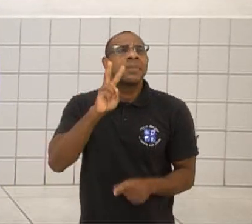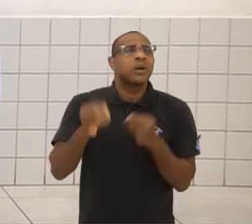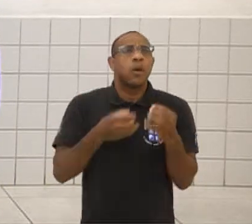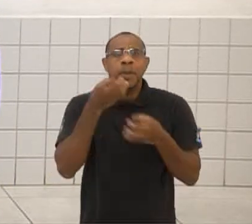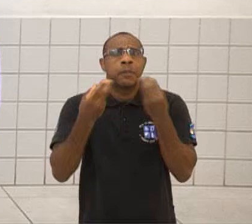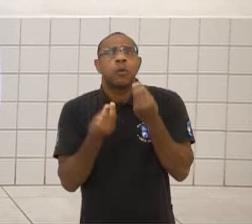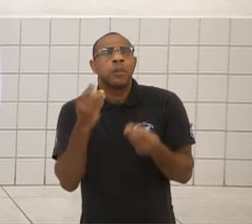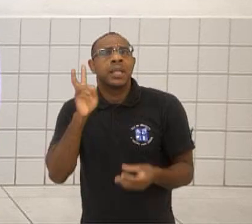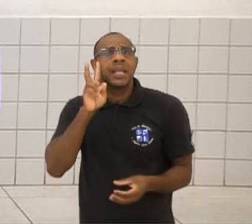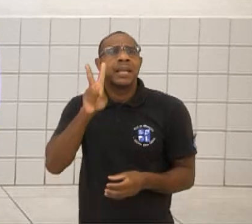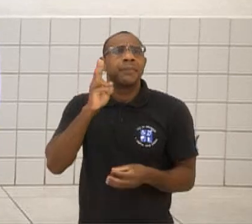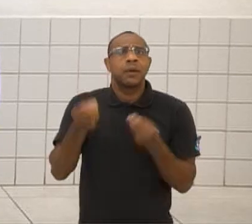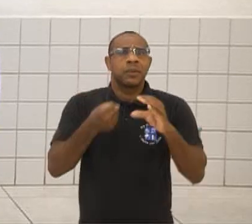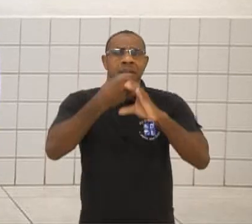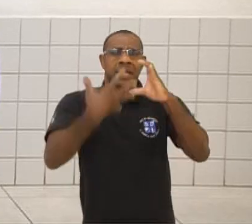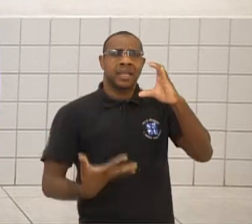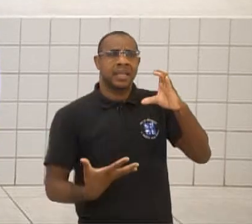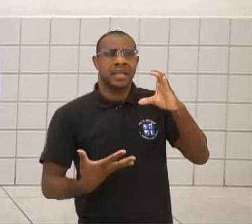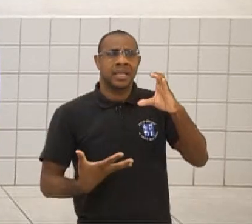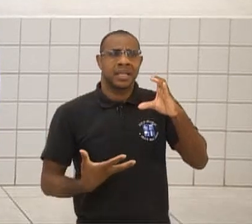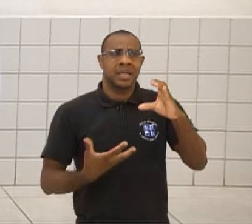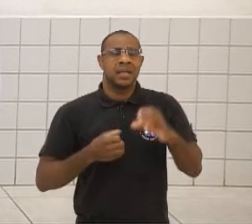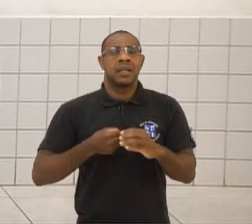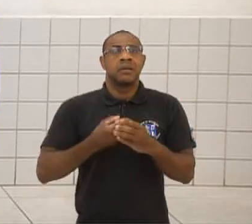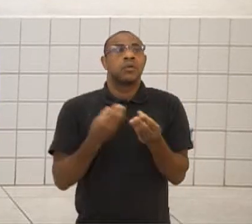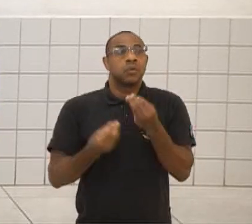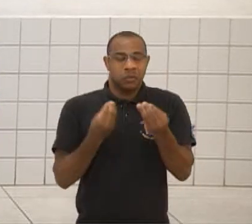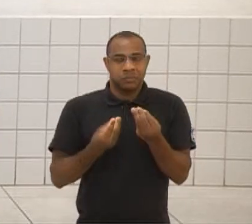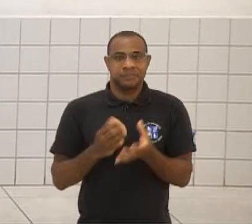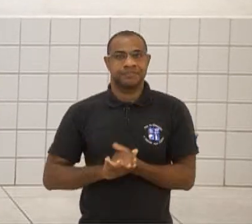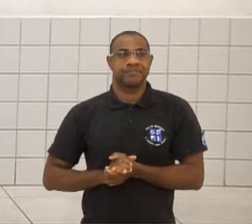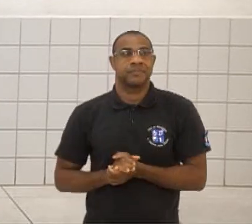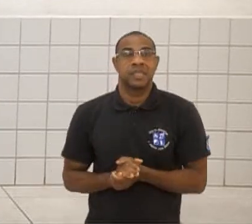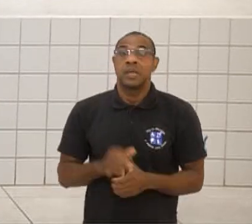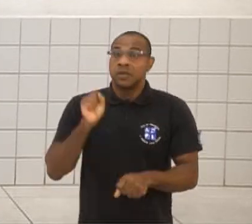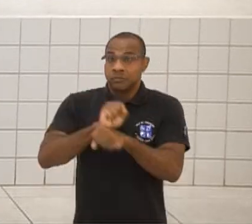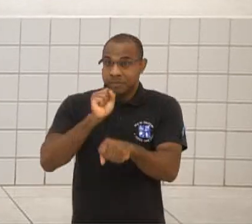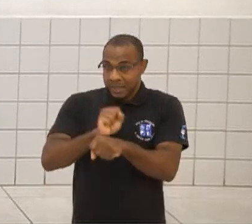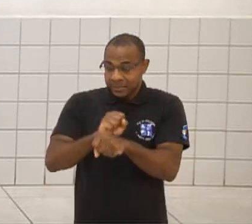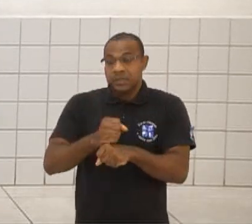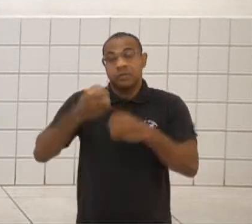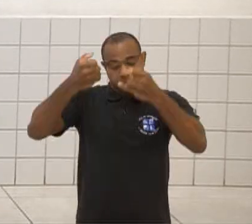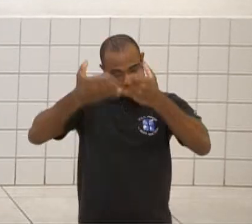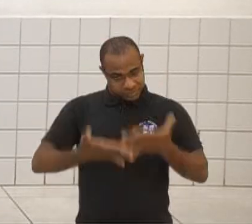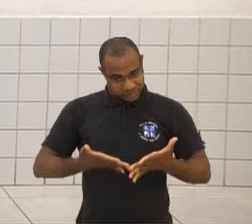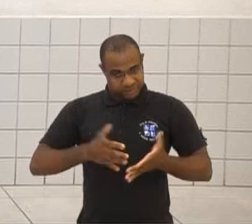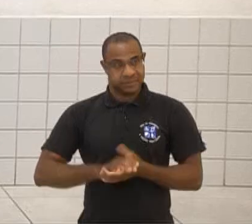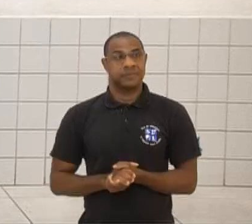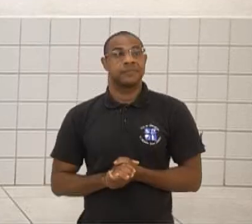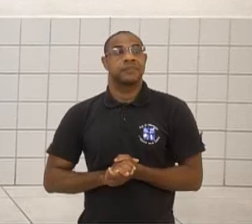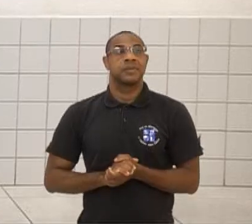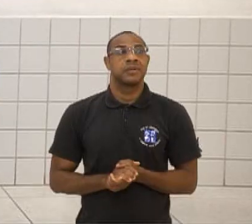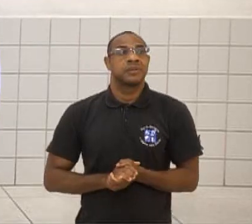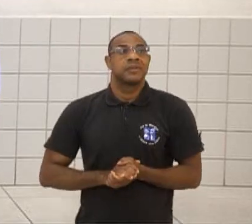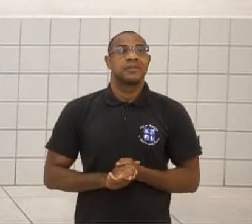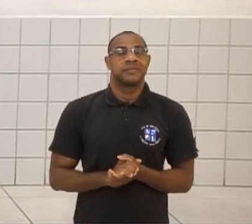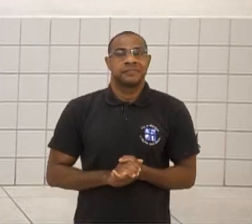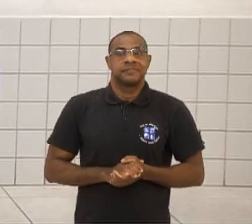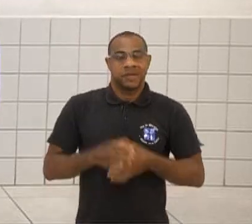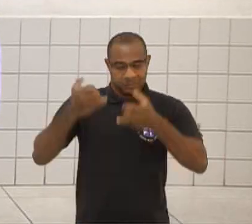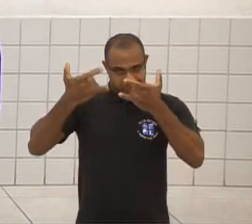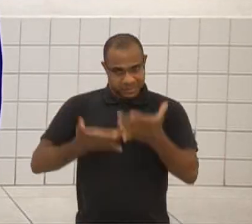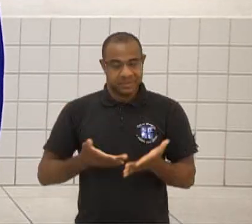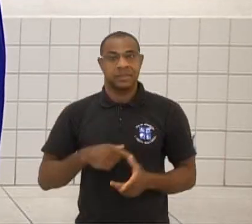as características do agente redutor e oxidante? Aguarda um pouquinho, segura um pouquinho aí, Felipe, que a gente já tem uma setinha